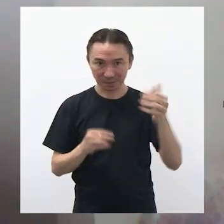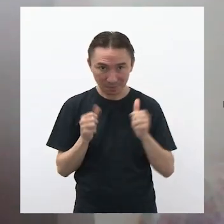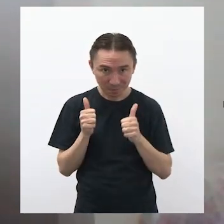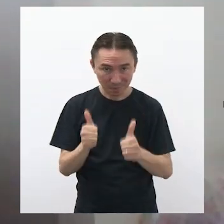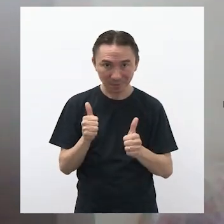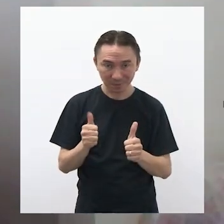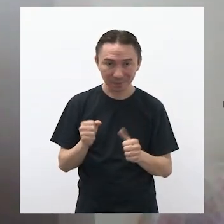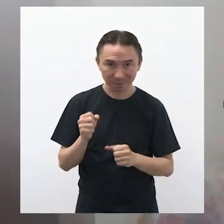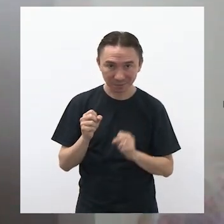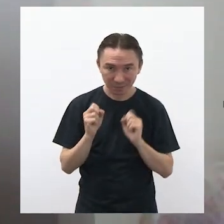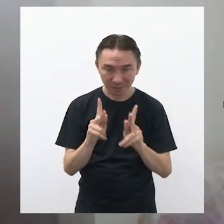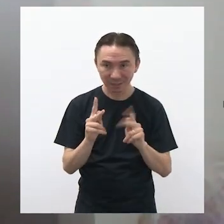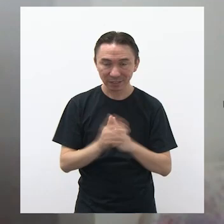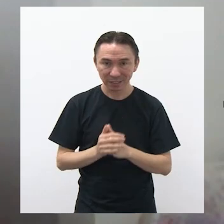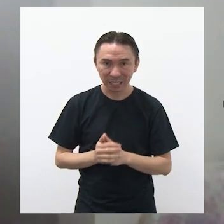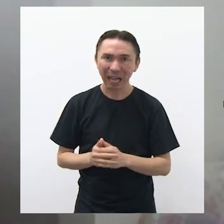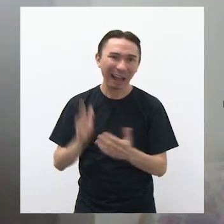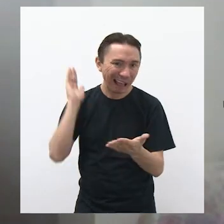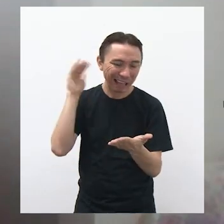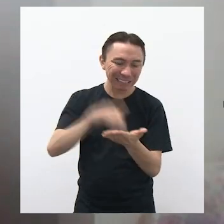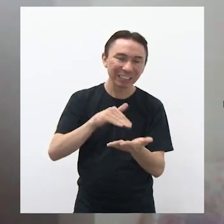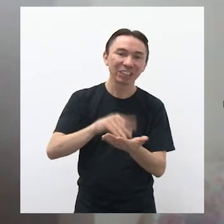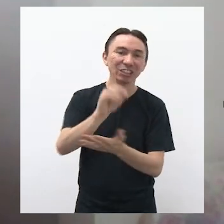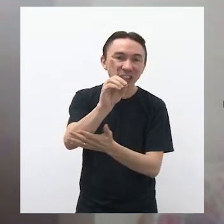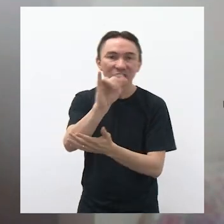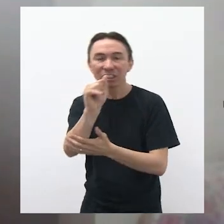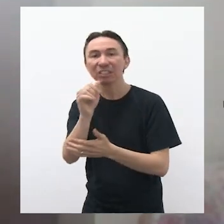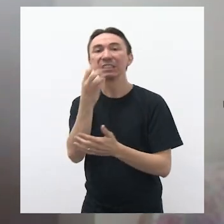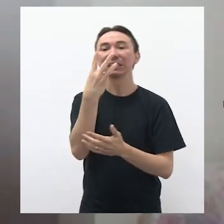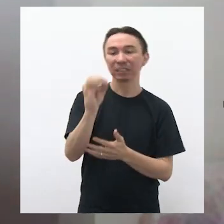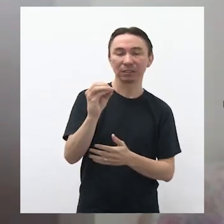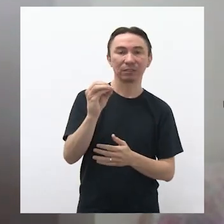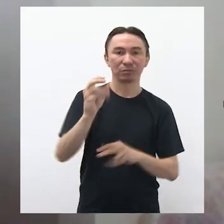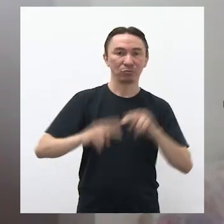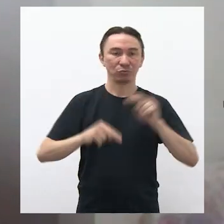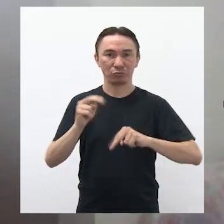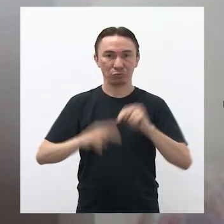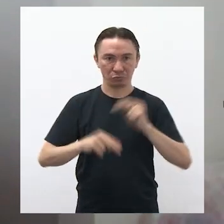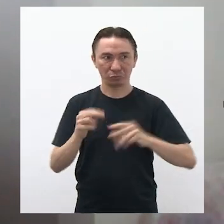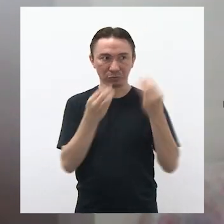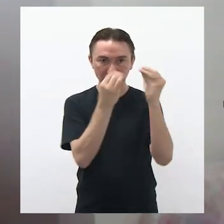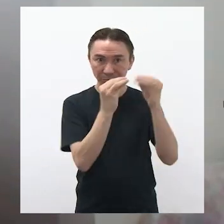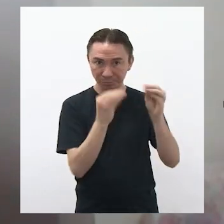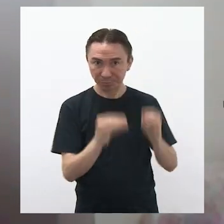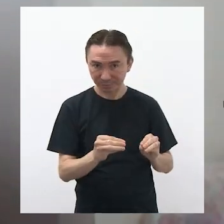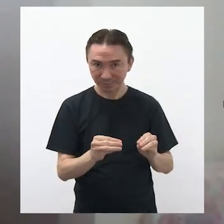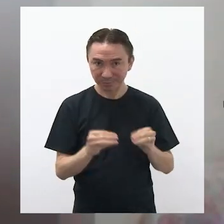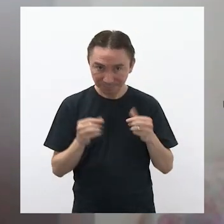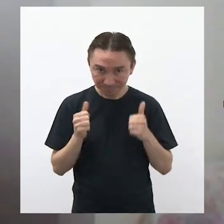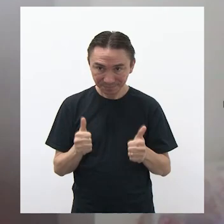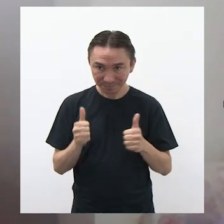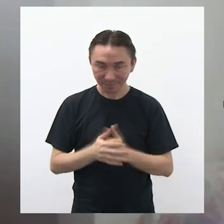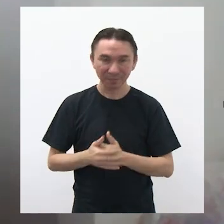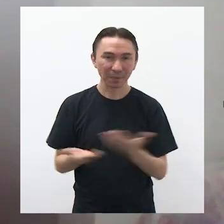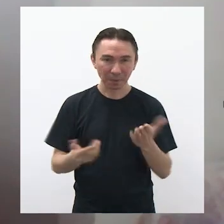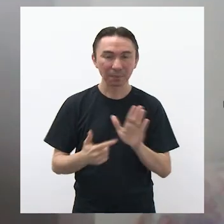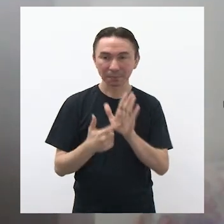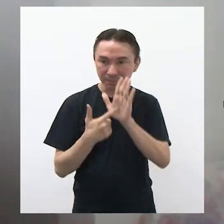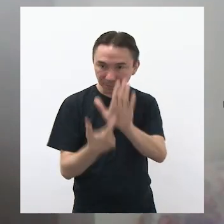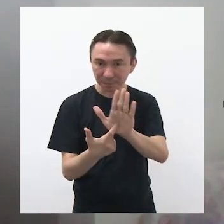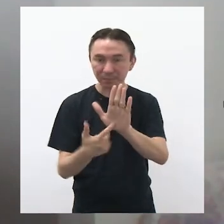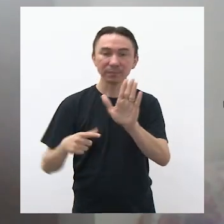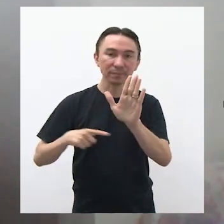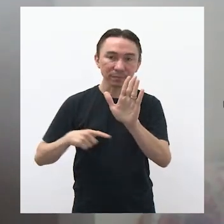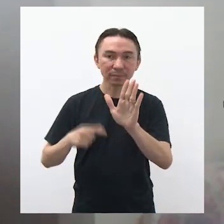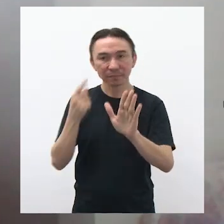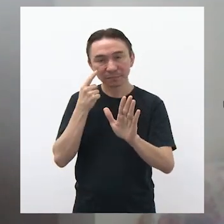bom? Ele tem até o dia 30 de junho para fazer esse preenchimento, e aí eu queria mostrar para vocês, então, nós temos aqui no nosso material um